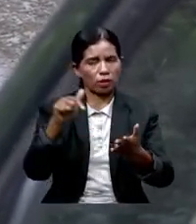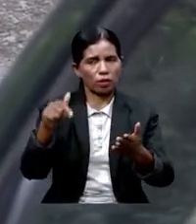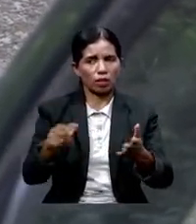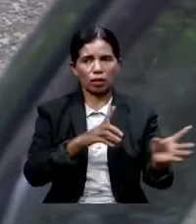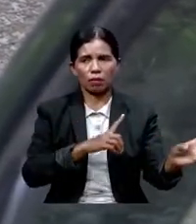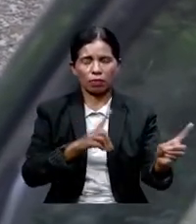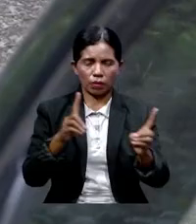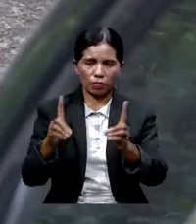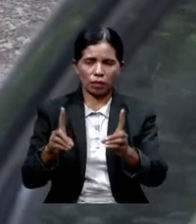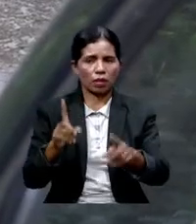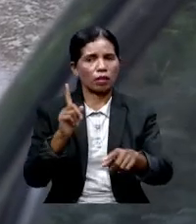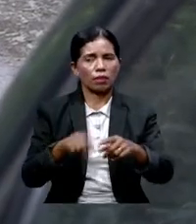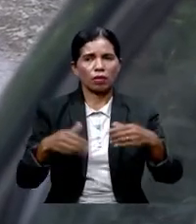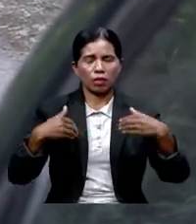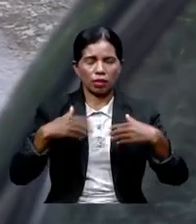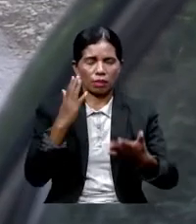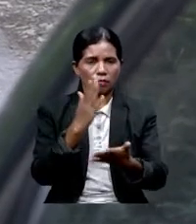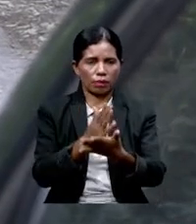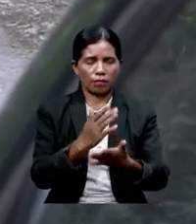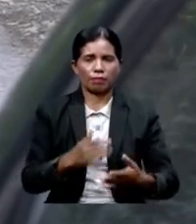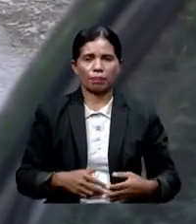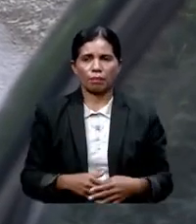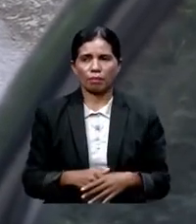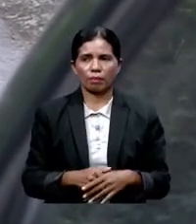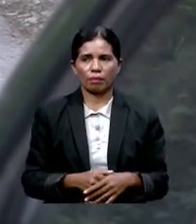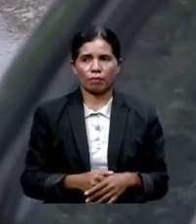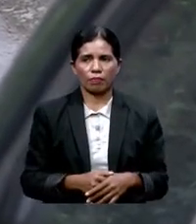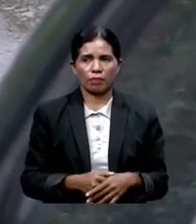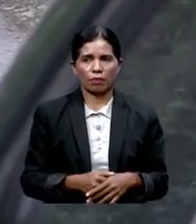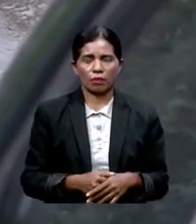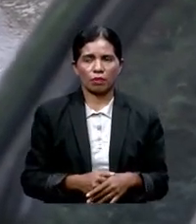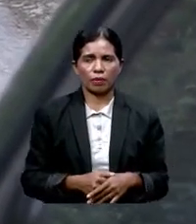implementa nunela bele e impedimento Santina de Jesus Agostinho da Costa GMN.